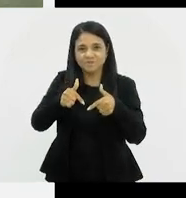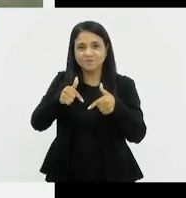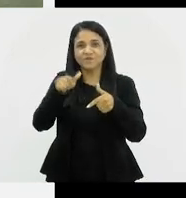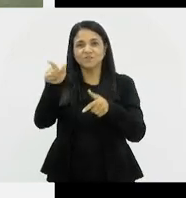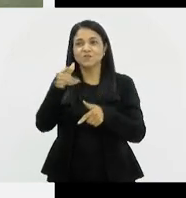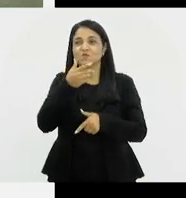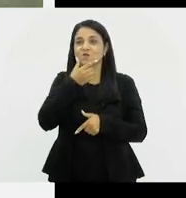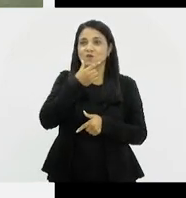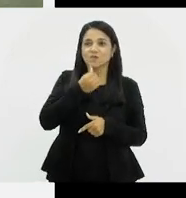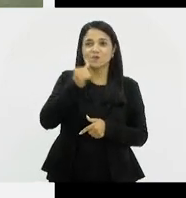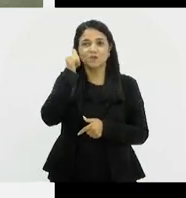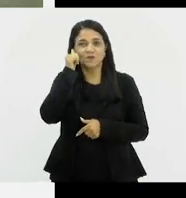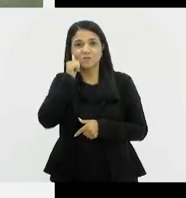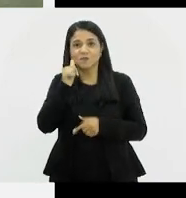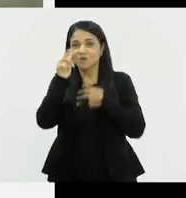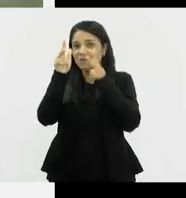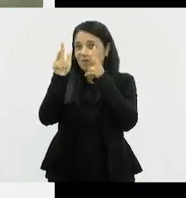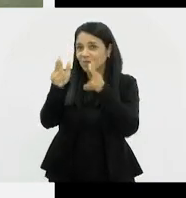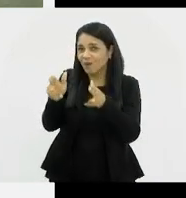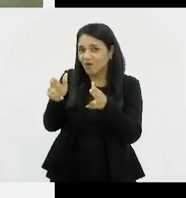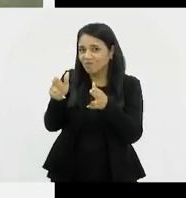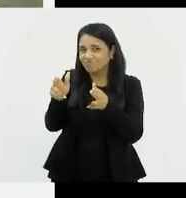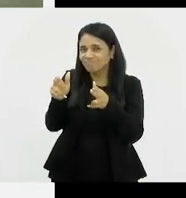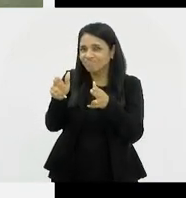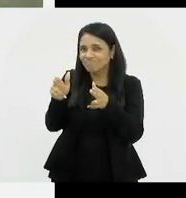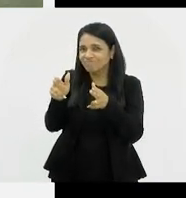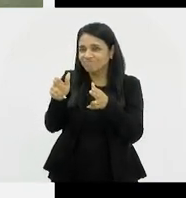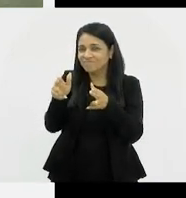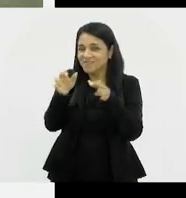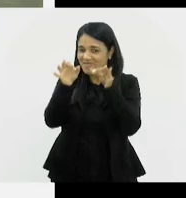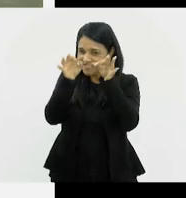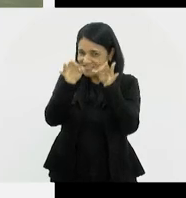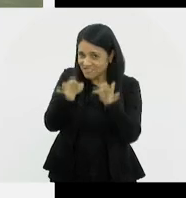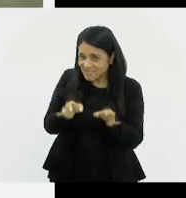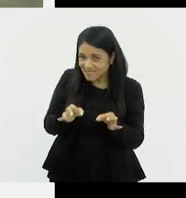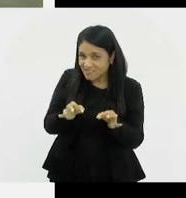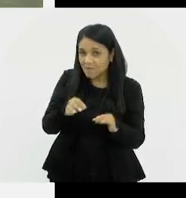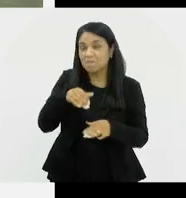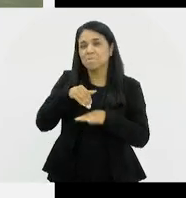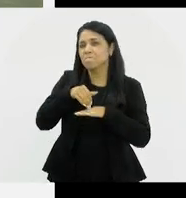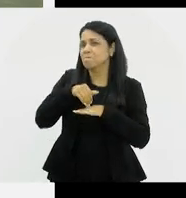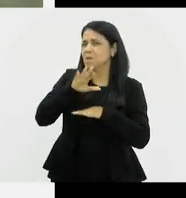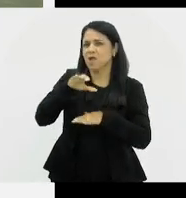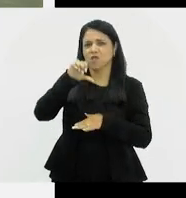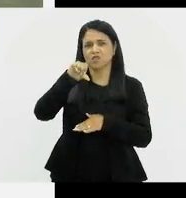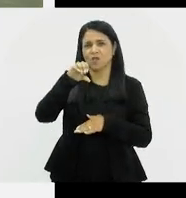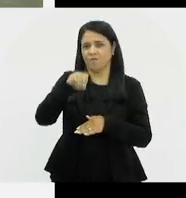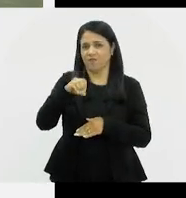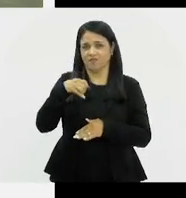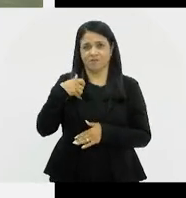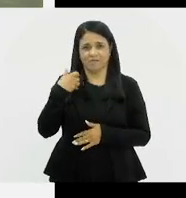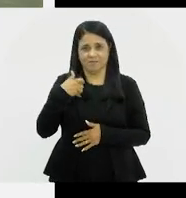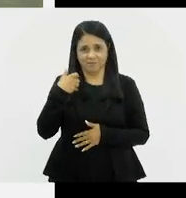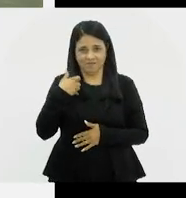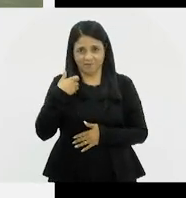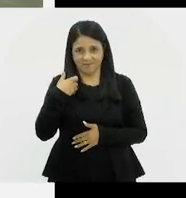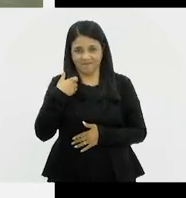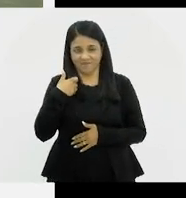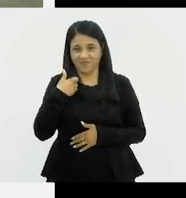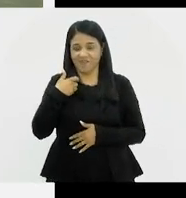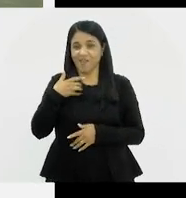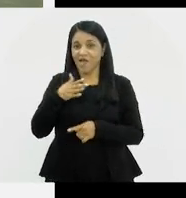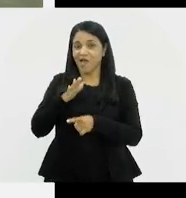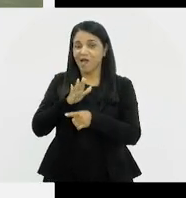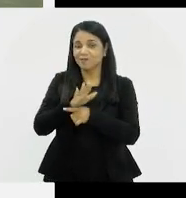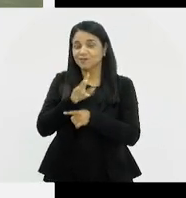daquela senhora. Com certeza, com mais de 90 anos. Então, já começo ajudando a professora